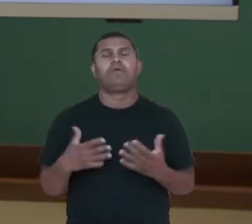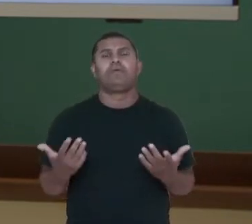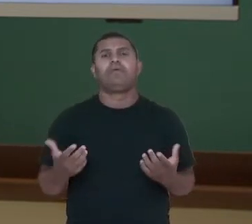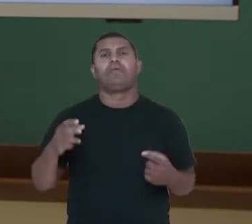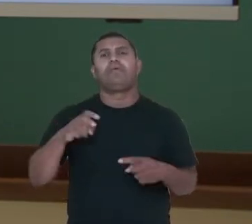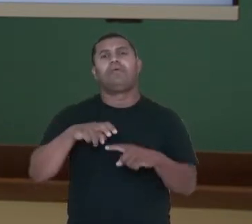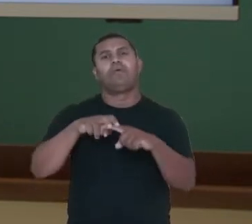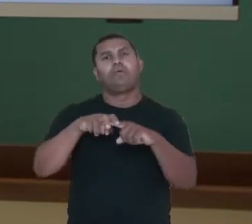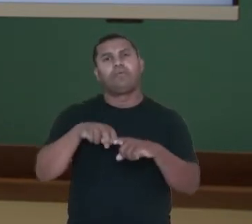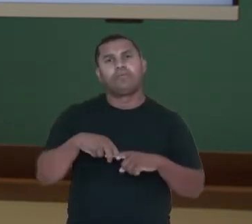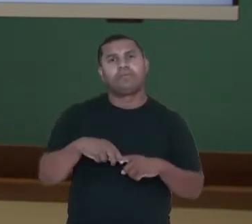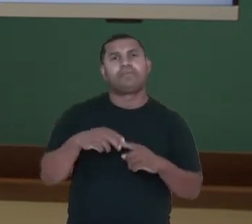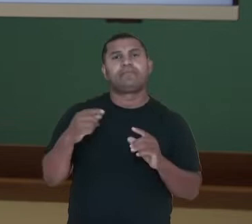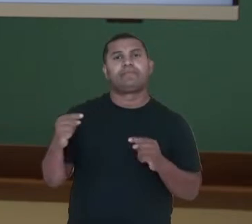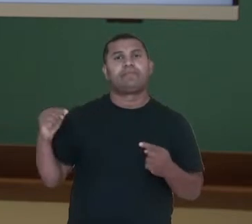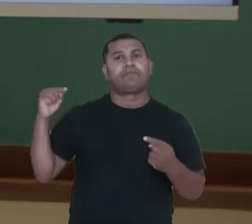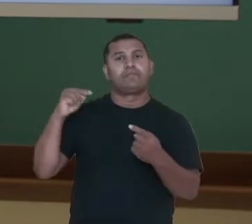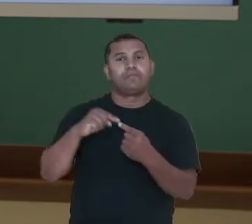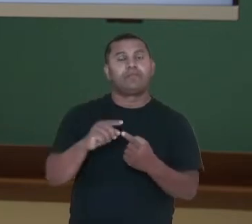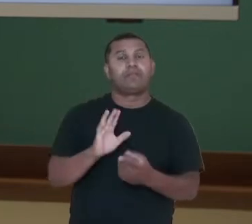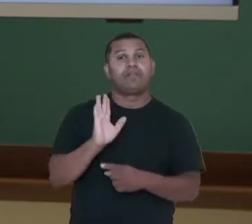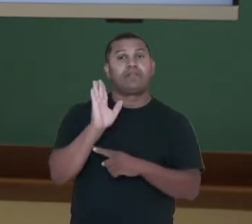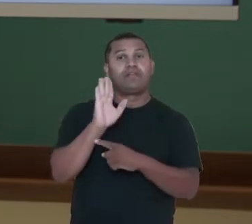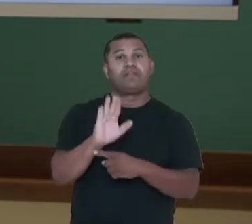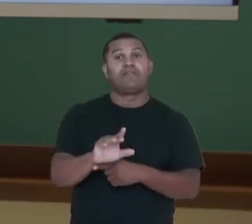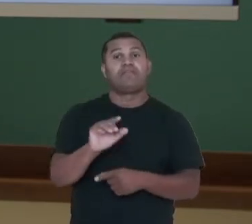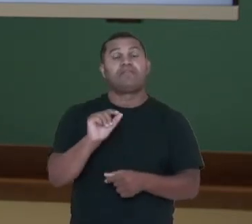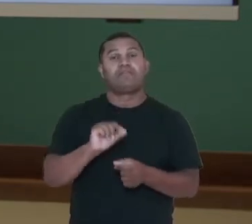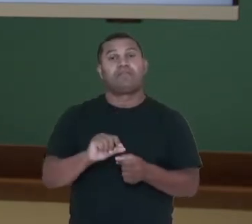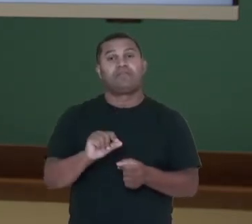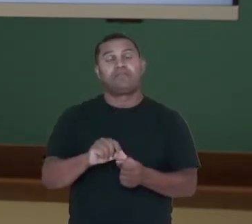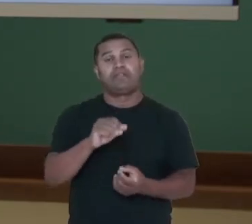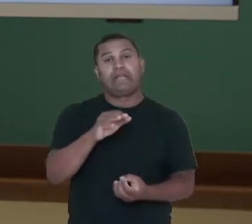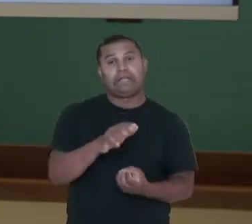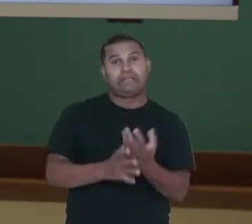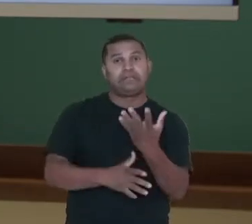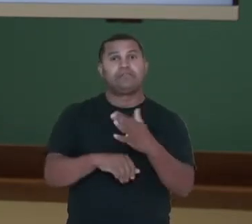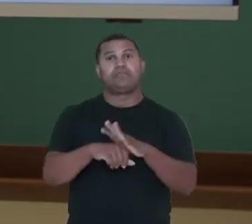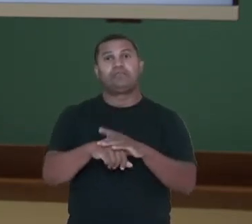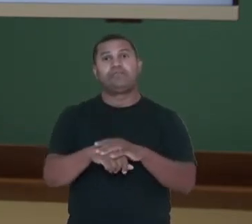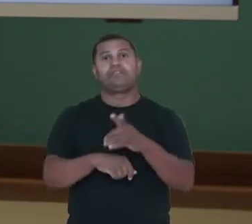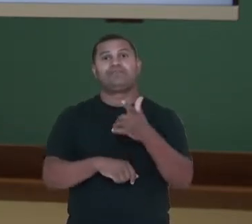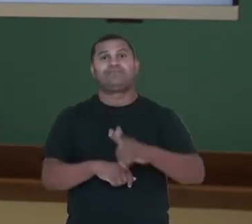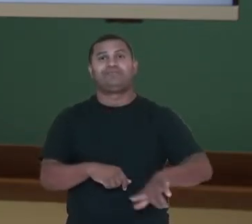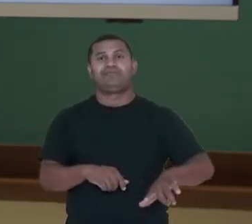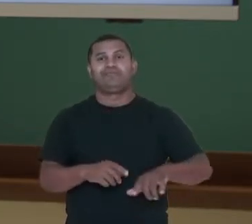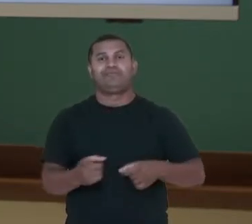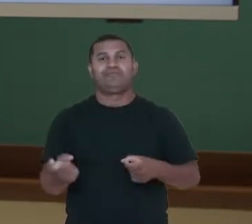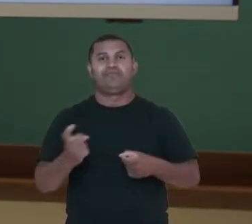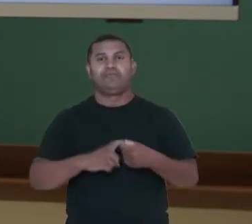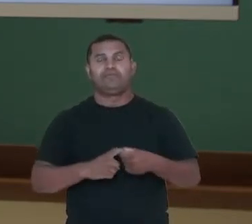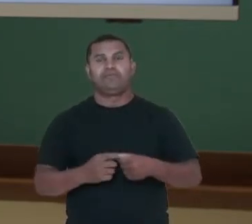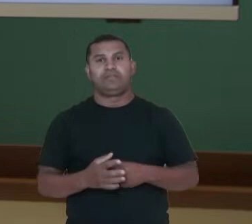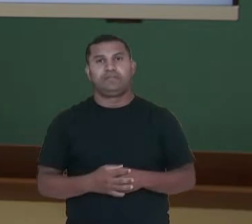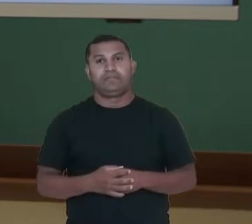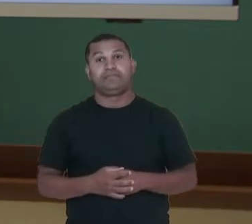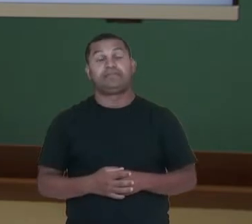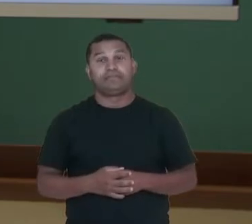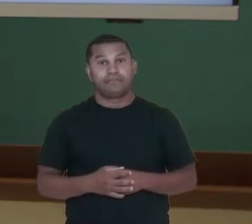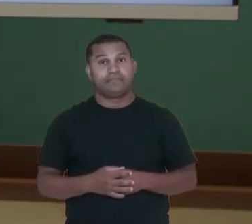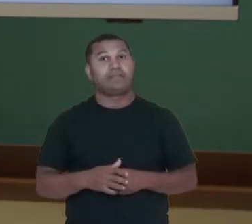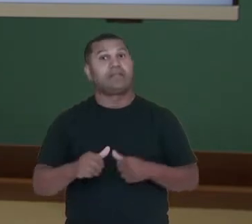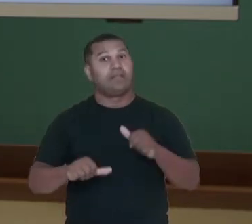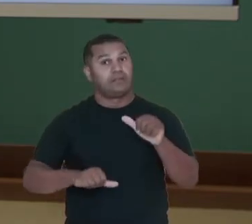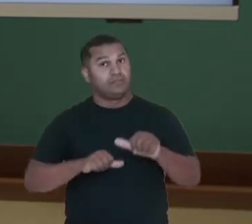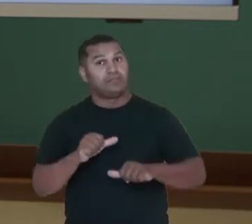que ajudam essas doenças a aparecerem, né? Então, mudanças climáticas. Então, as mudanças climáticas, elas